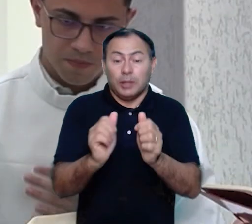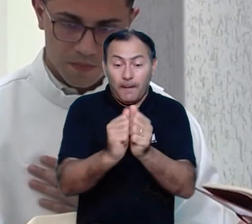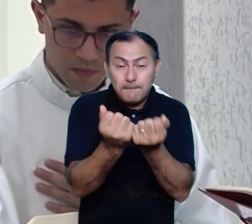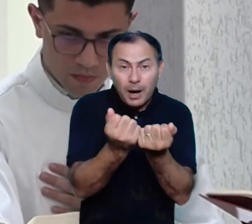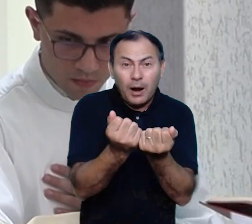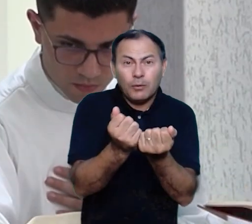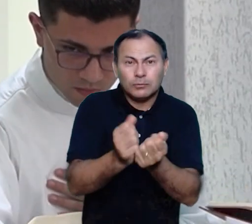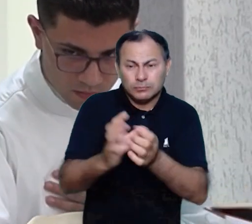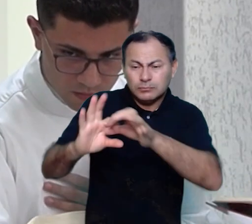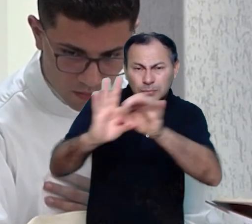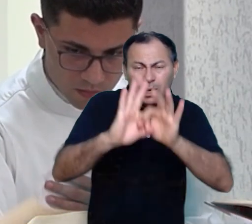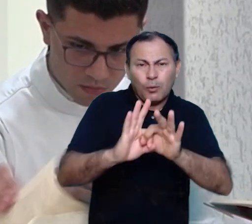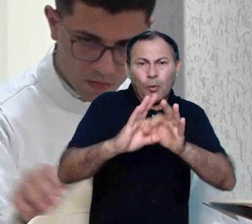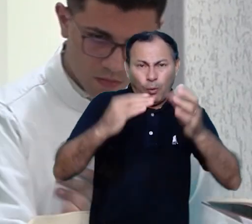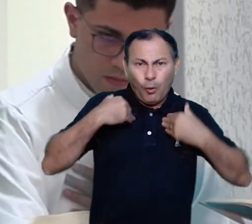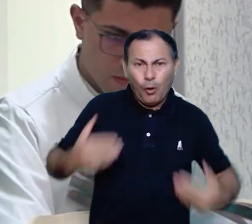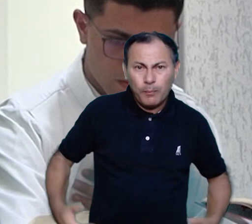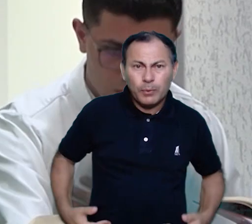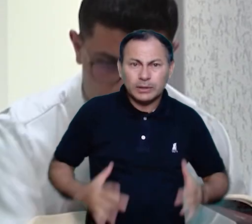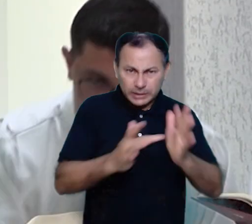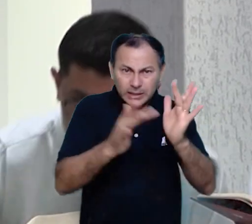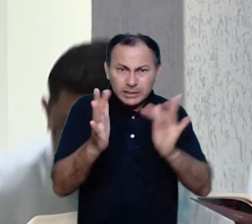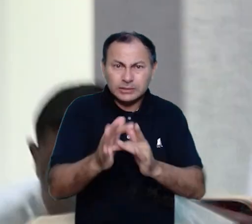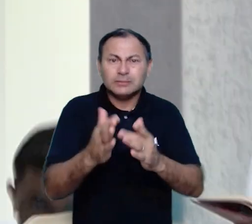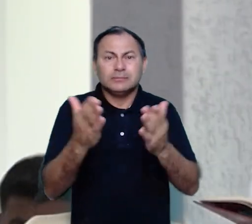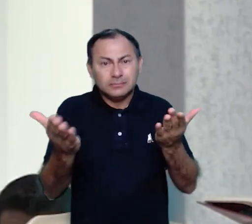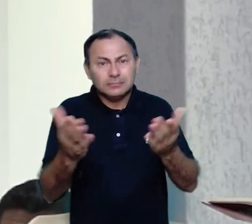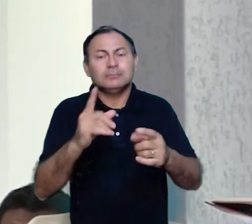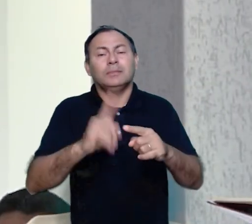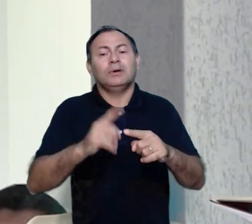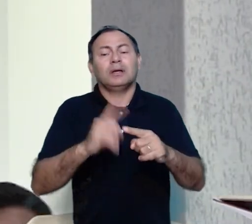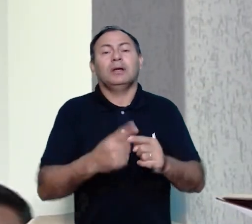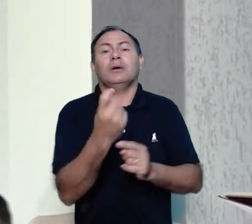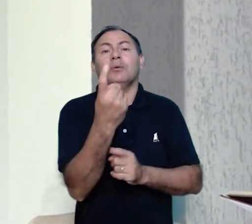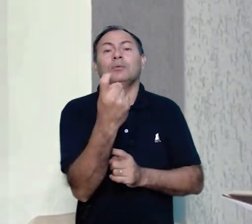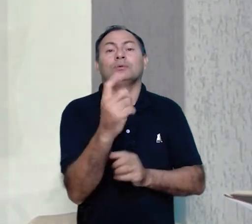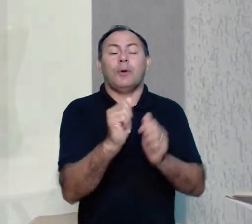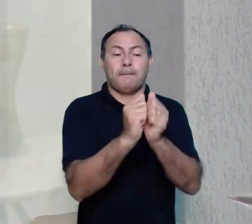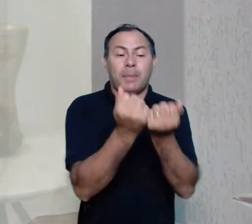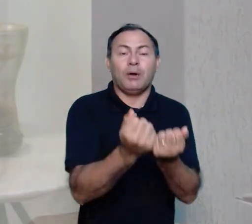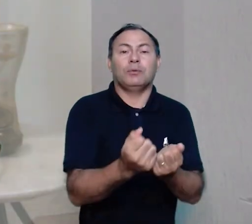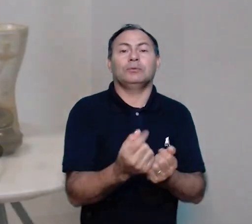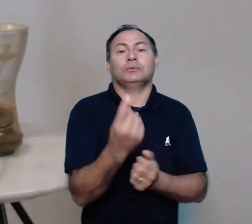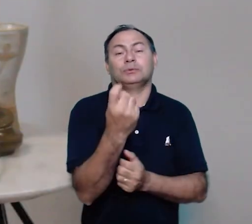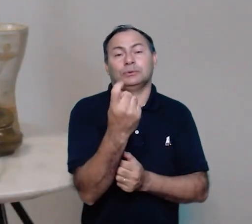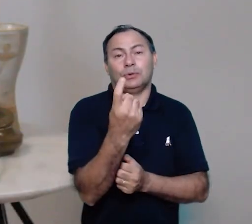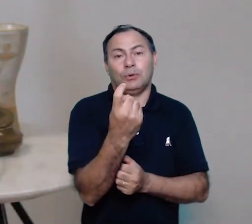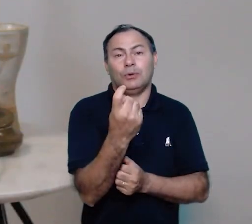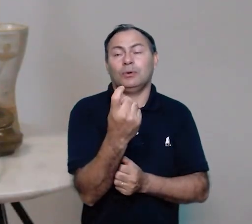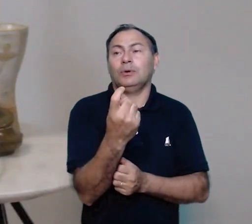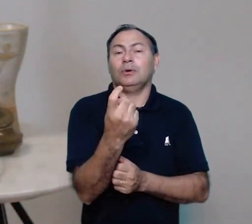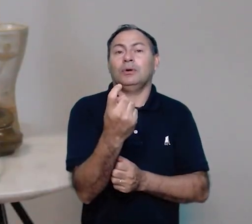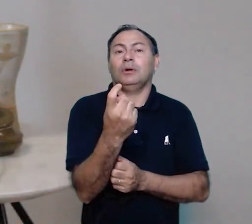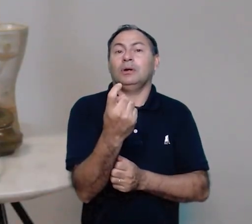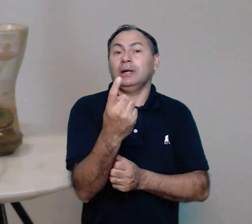o pão que partimos não é comunhão com o corpo de Cristo. Porque há um só pão,